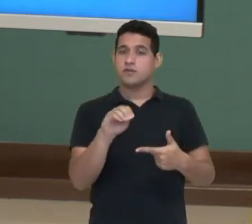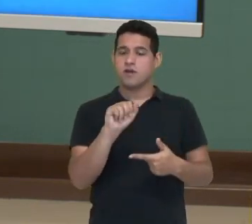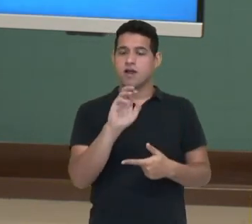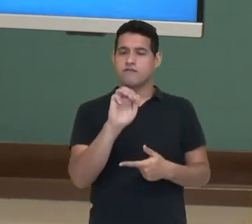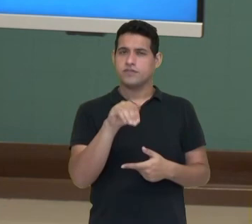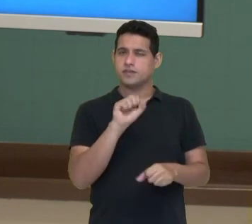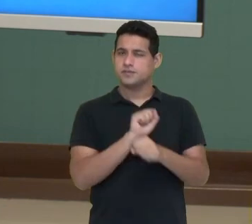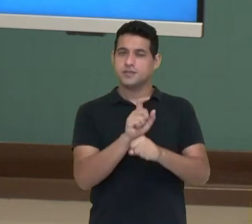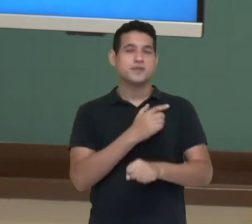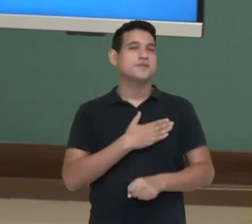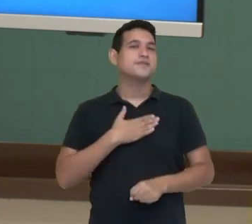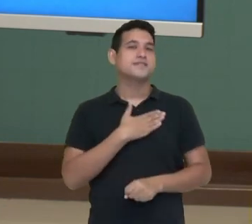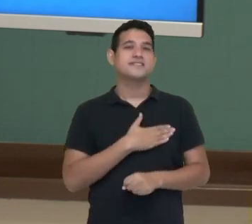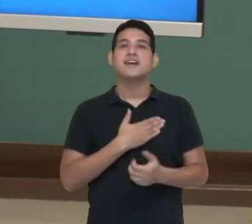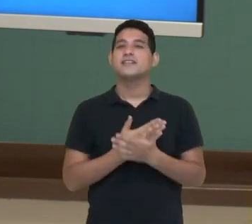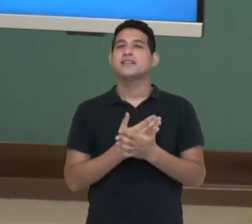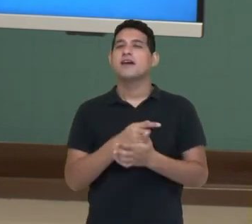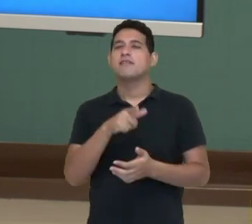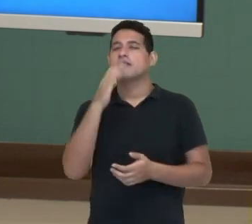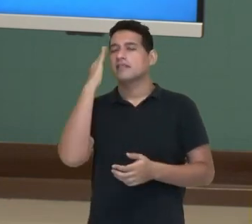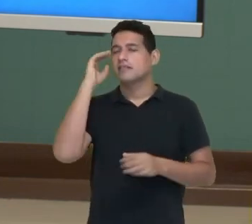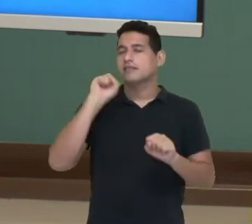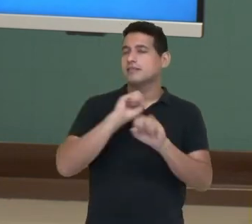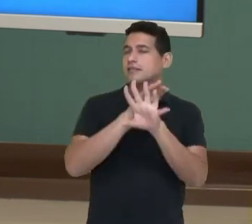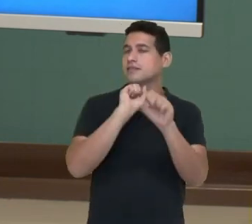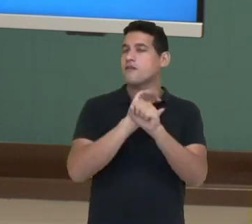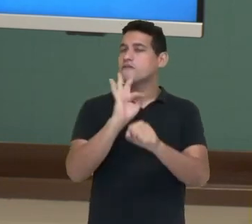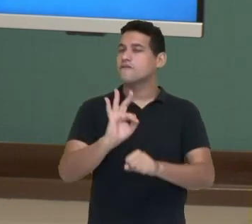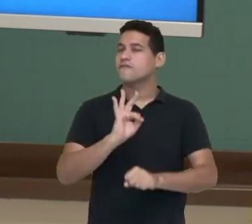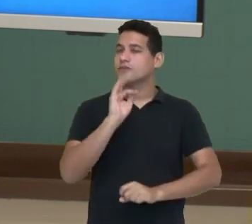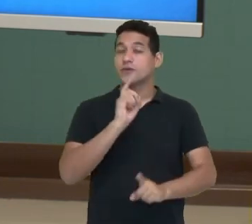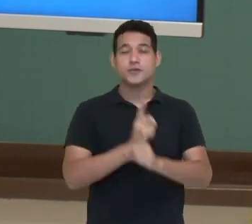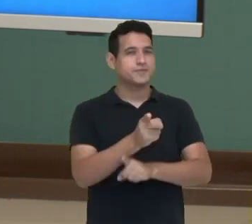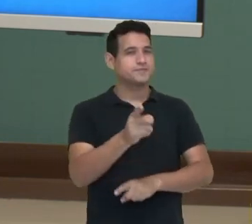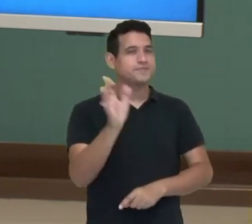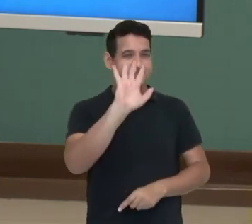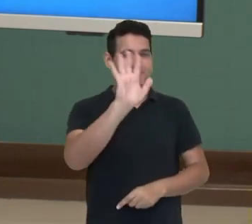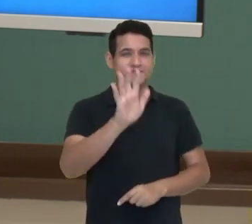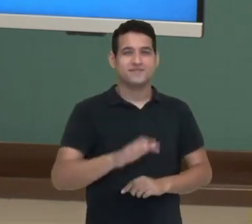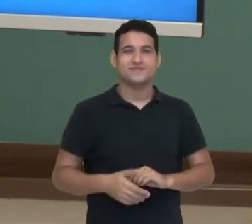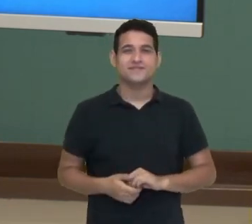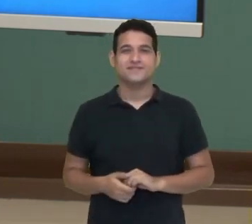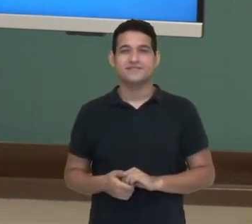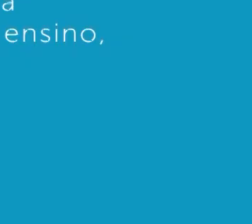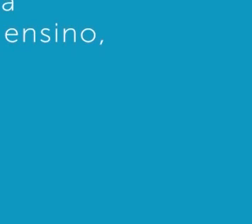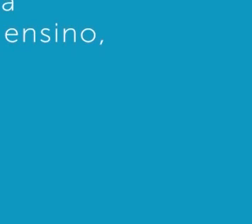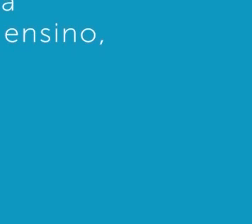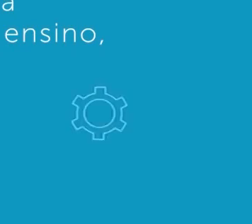vocês tenham gostado, que vocês tenham entendido e a gente se vê na próxima aula, galerinha. Até mais!